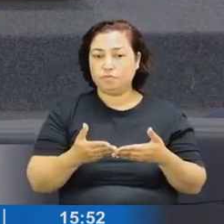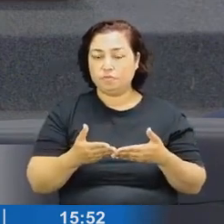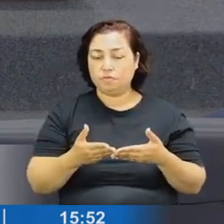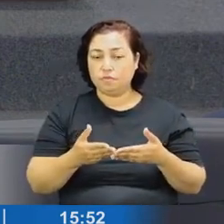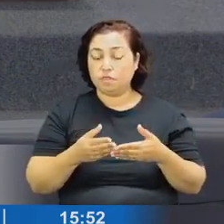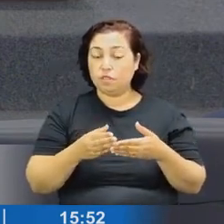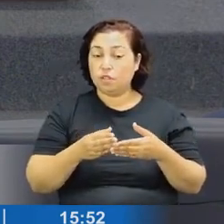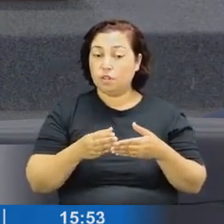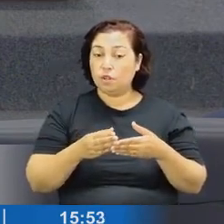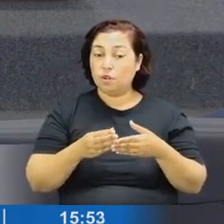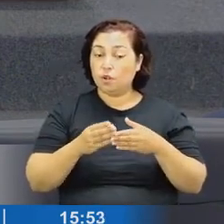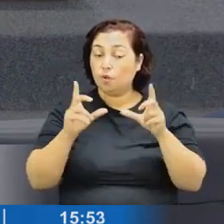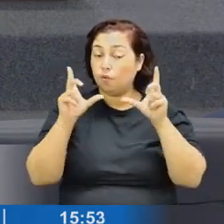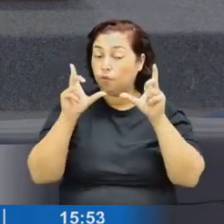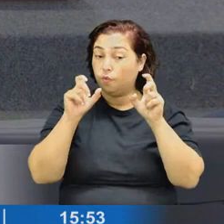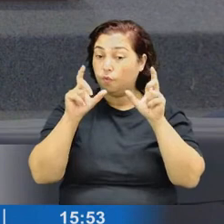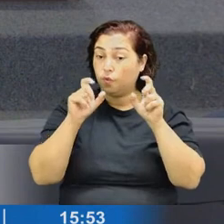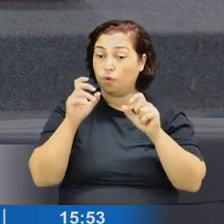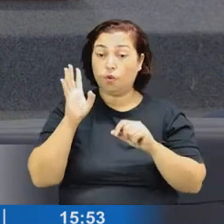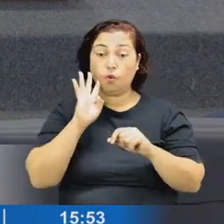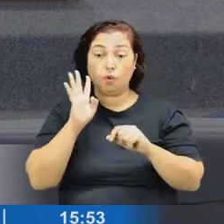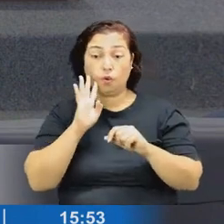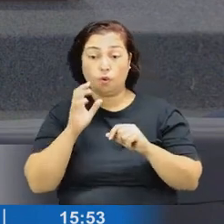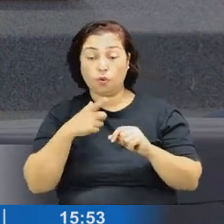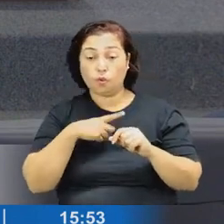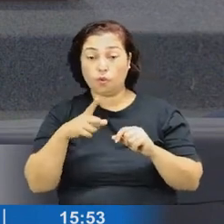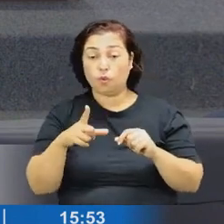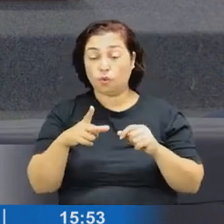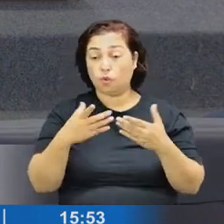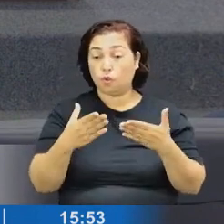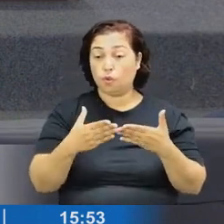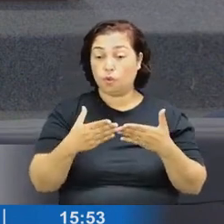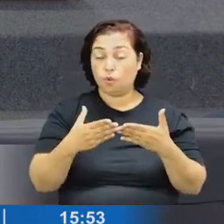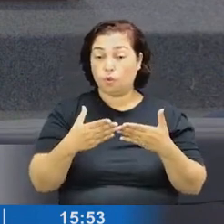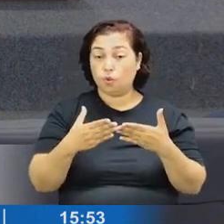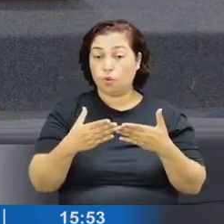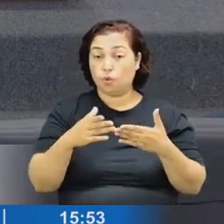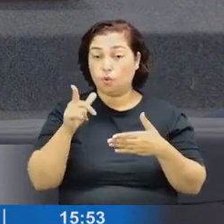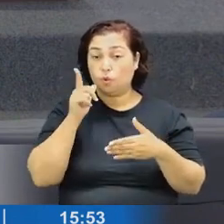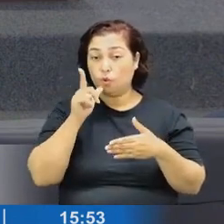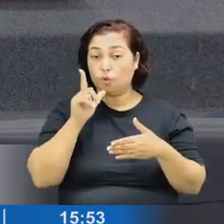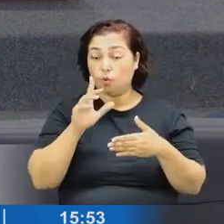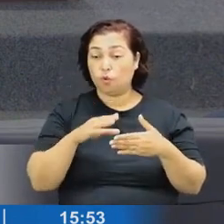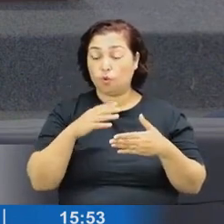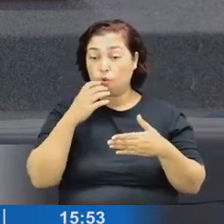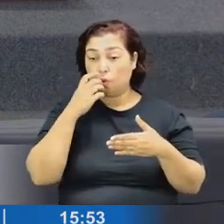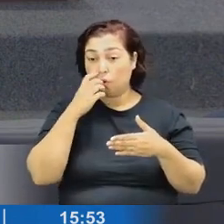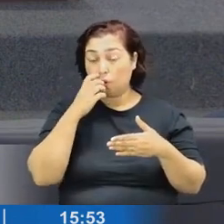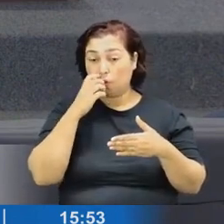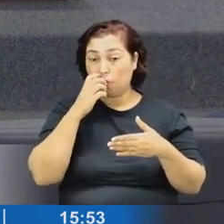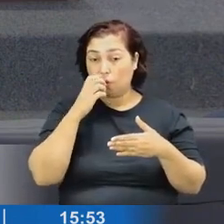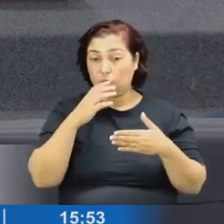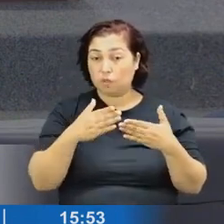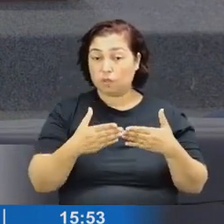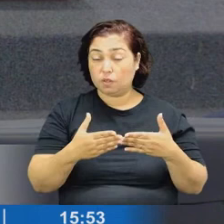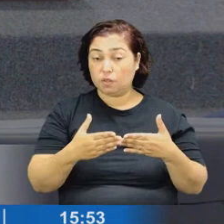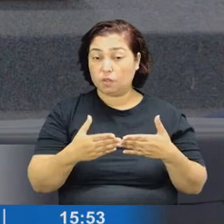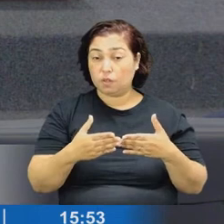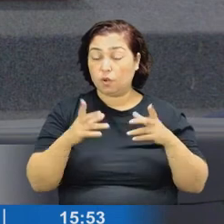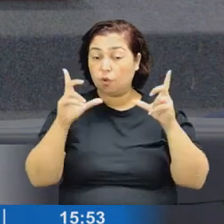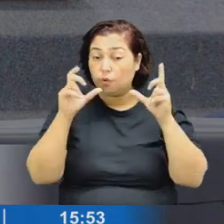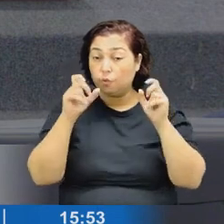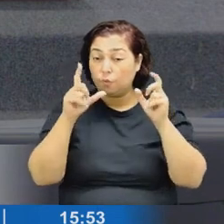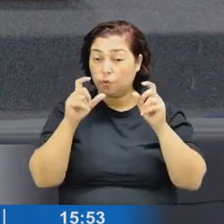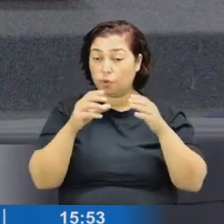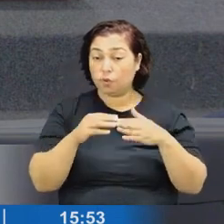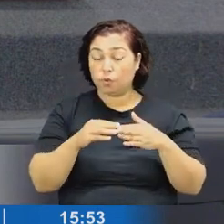de foto legal se tiver alguma coisa parecida com Trend é legal eu vou fazer isso na outra né com mais detalhe mas tem que ter um trem tem um Carrossel de foto tem que